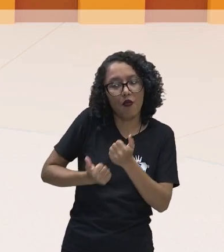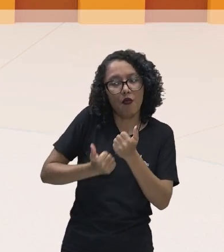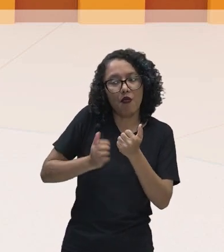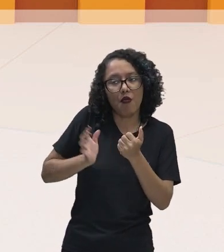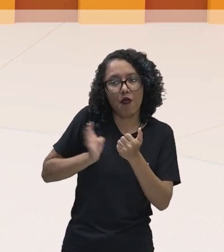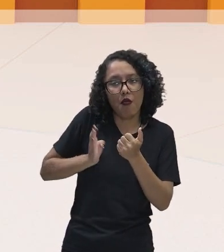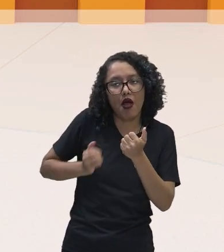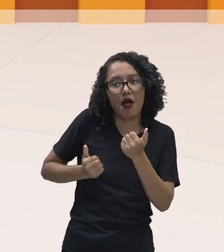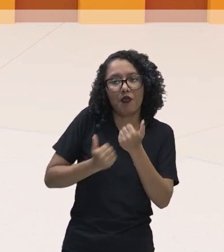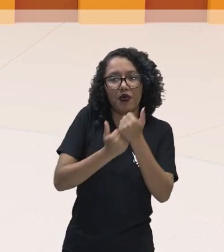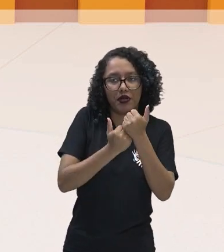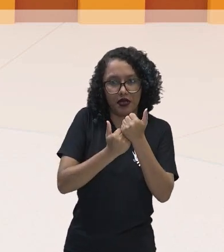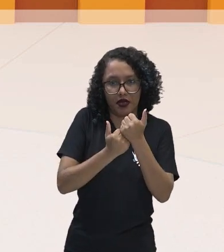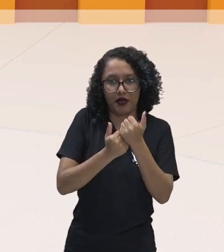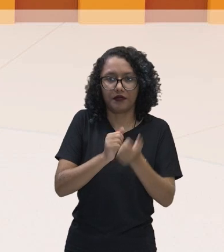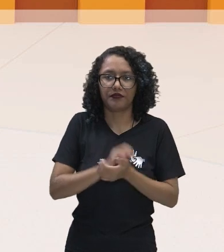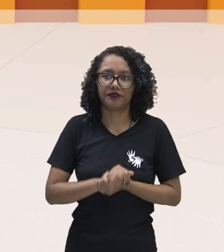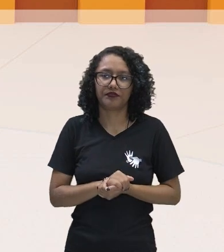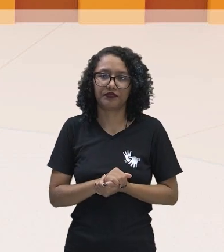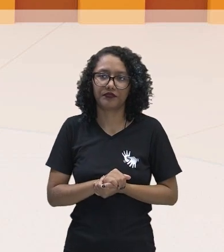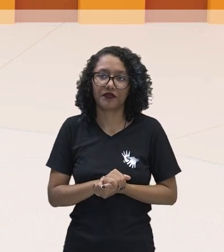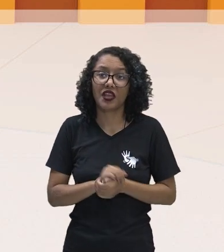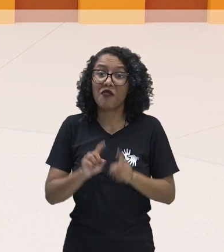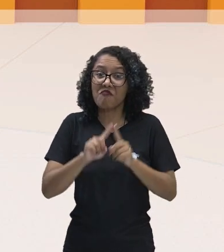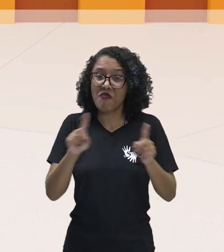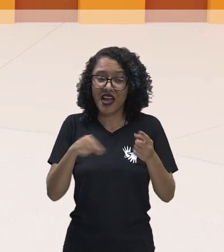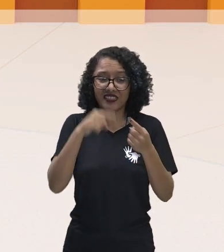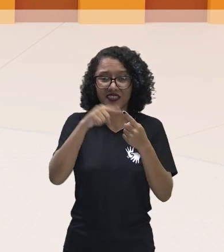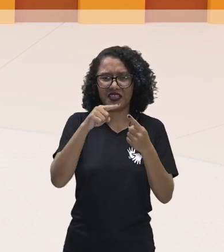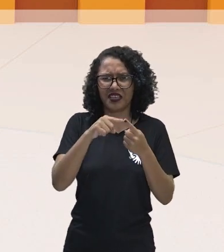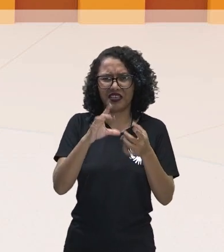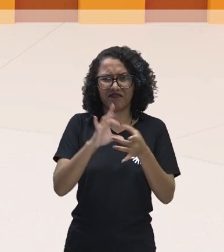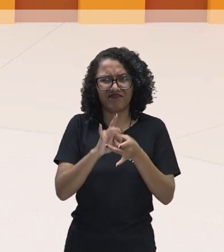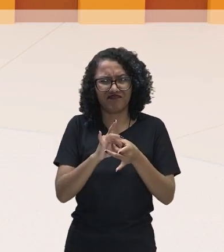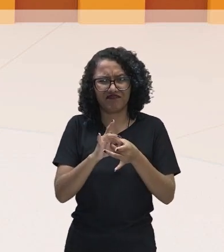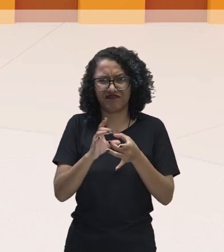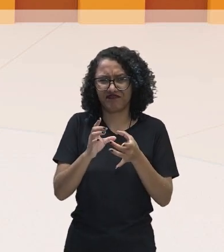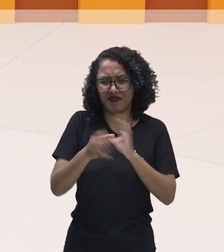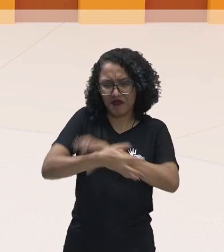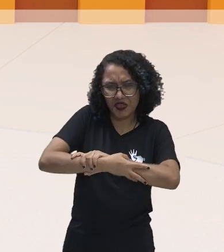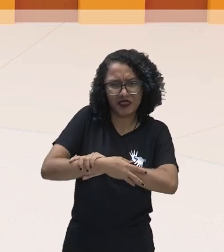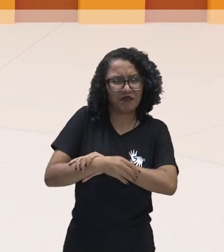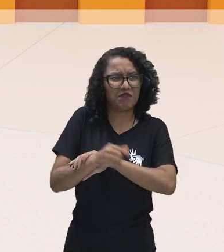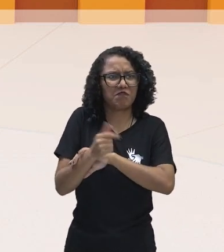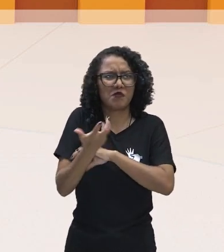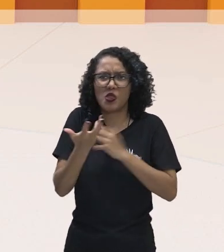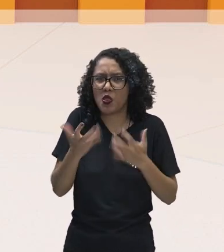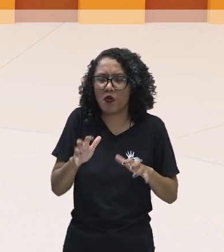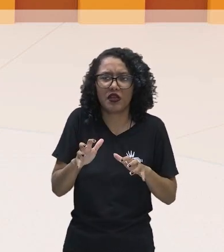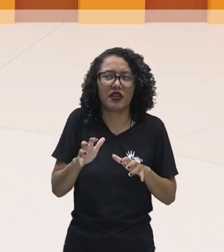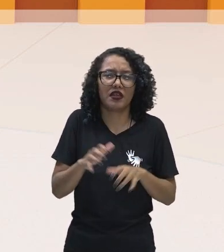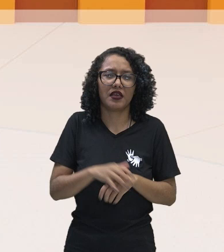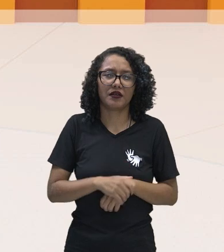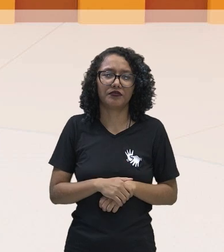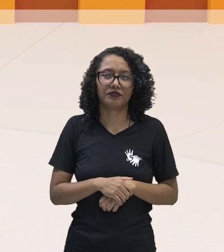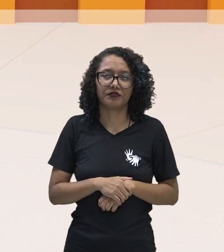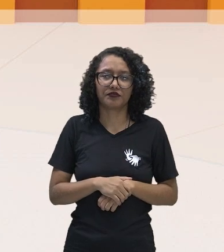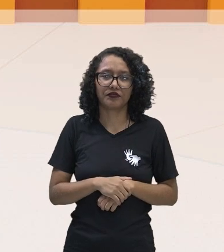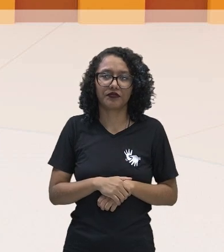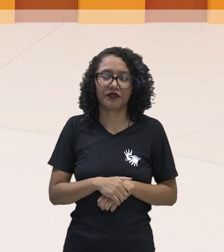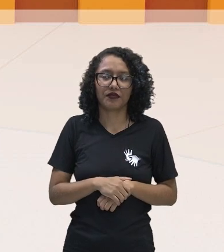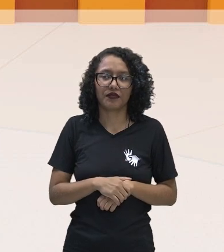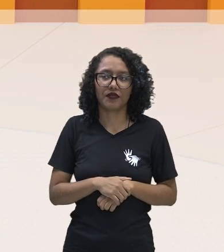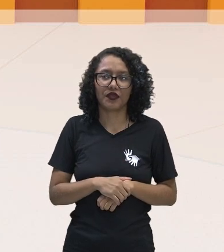não deveria ser um aliado. Então, os mencheviques, com esse acordo com a burguesia, fariam uma